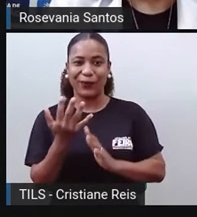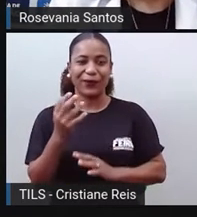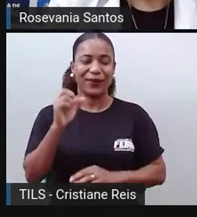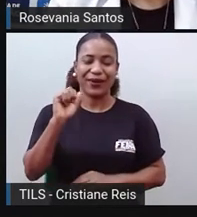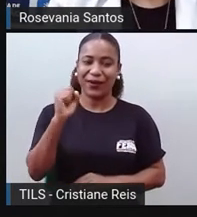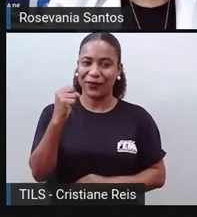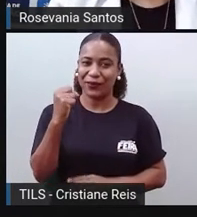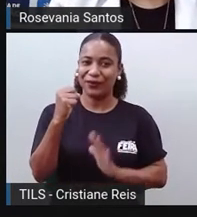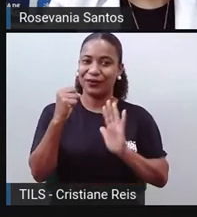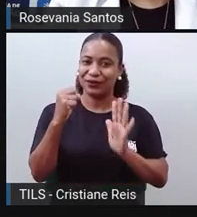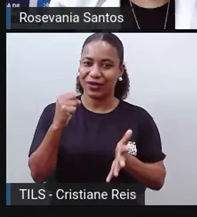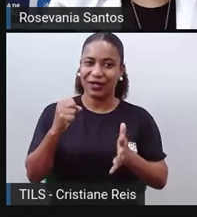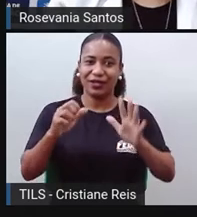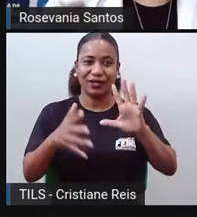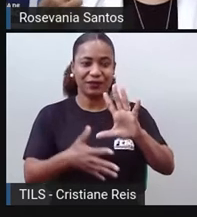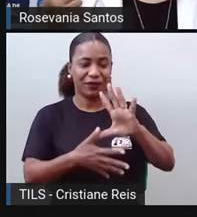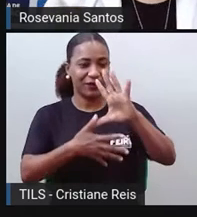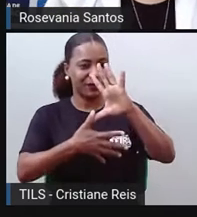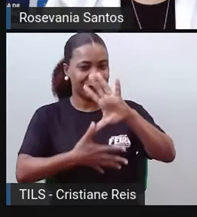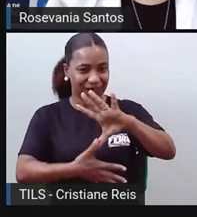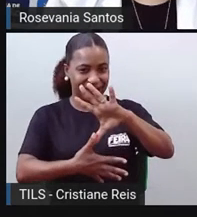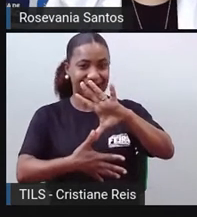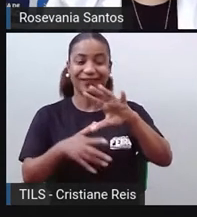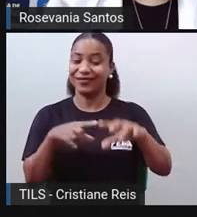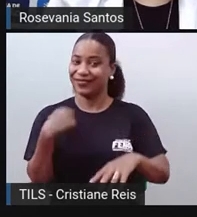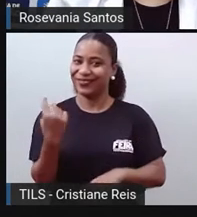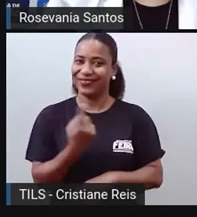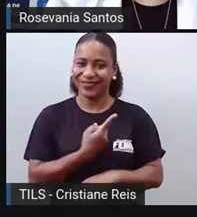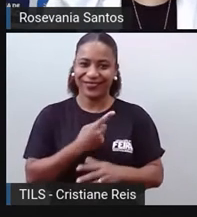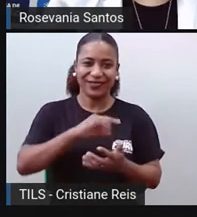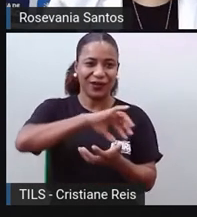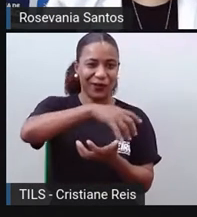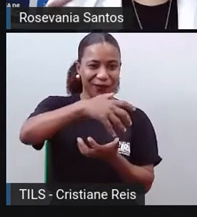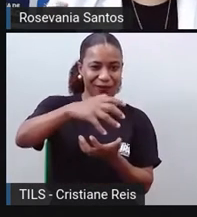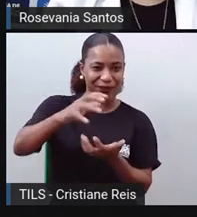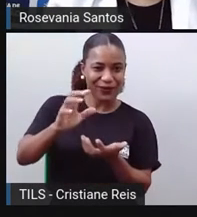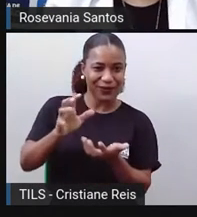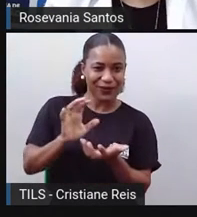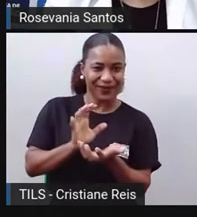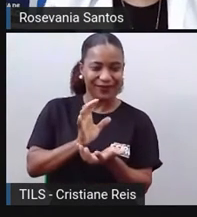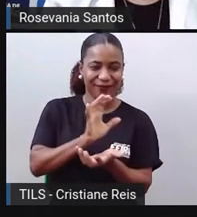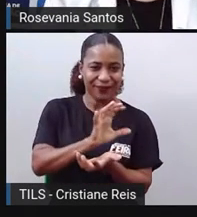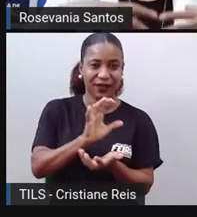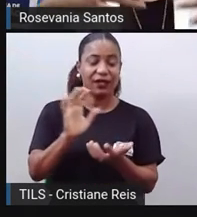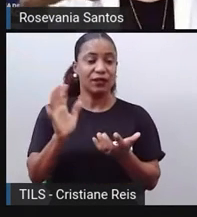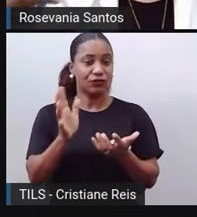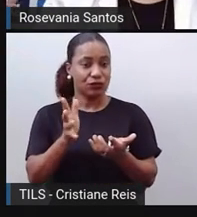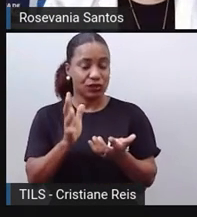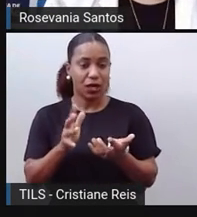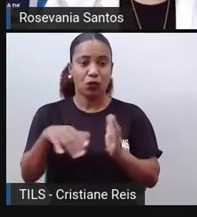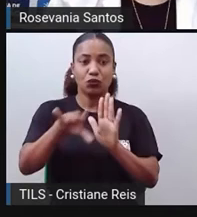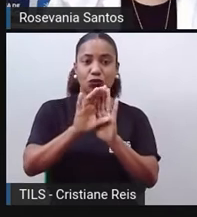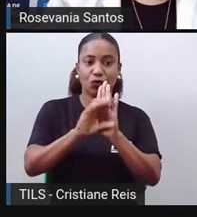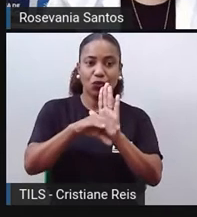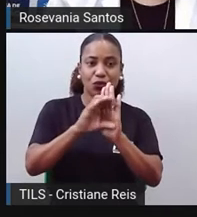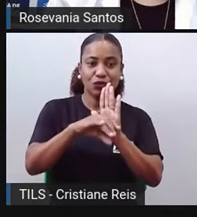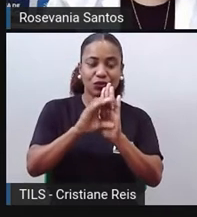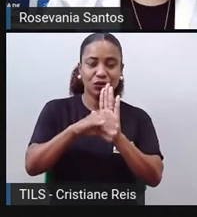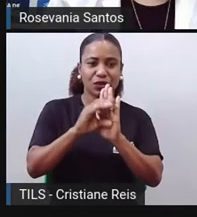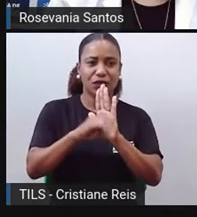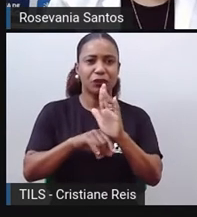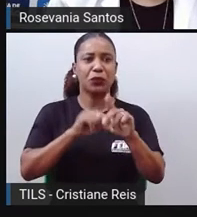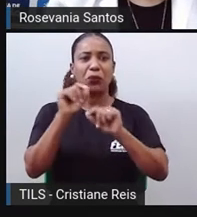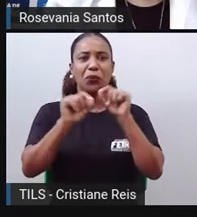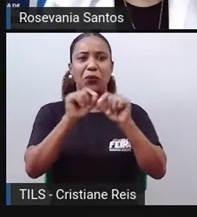continente maravilhoso que é o nosso continente. Já falamos de alguns conceitos importantes para vocês entenderem, né? Toda essa lógica,